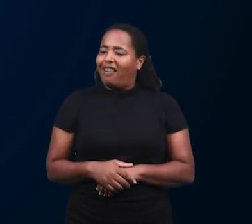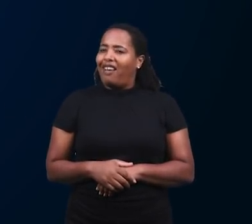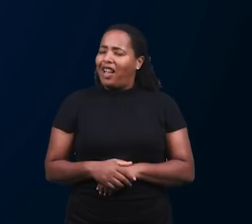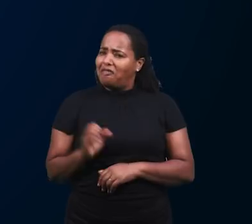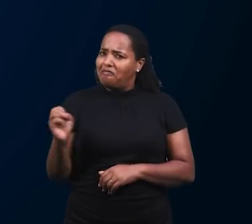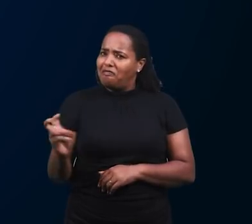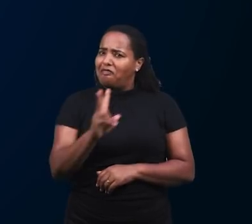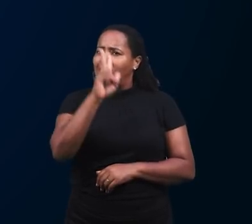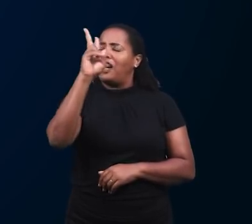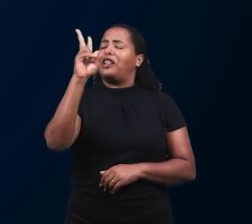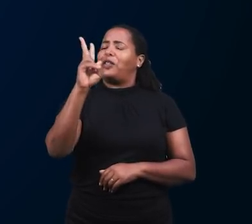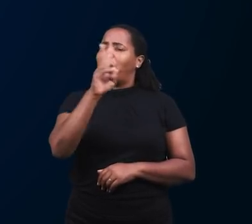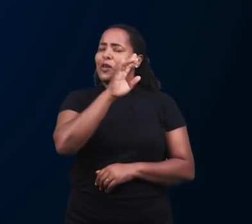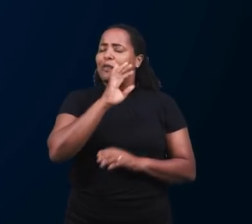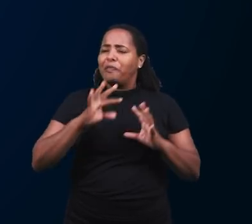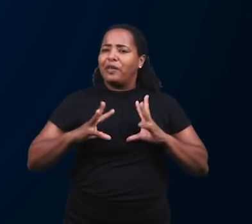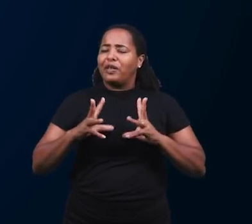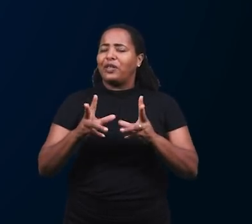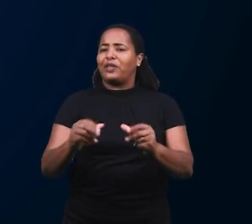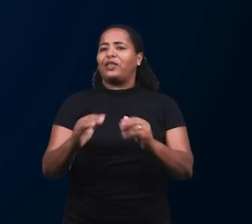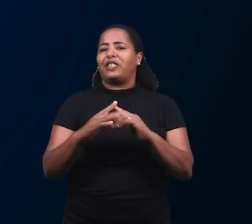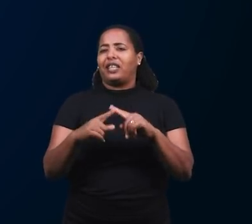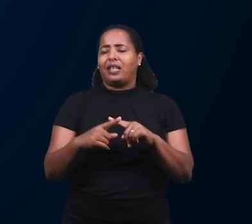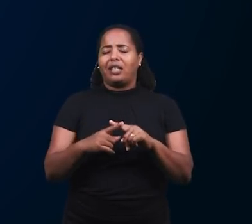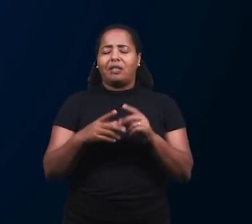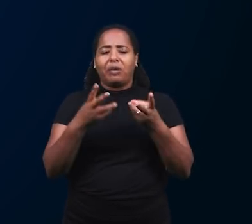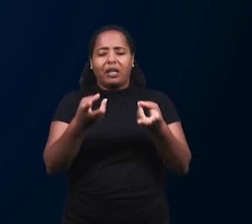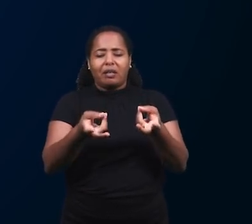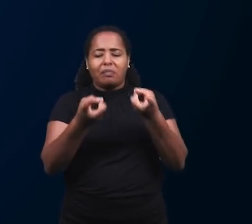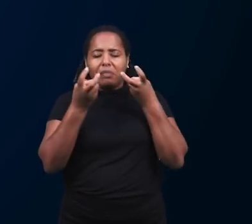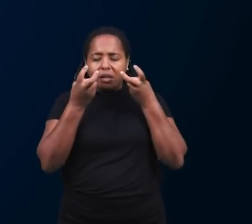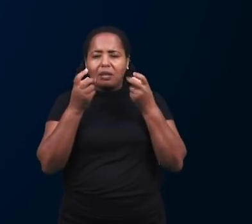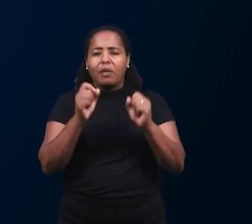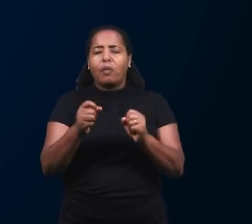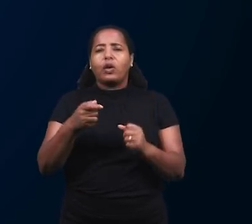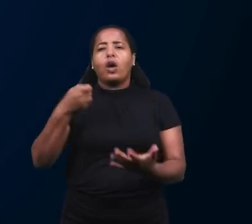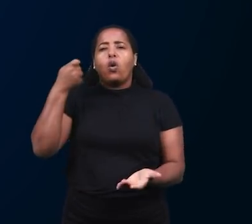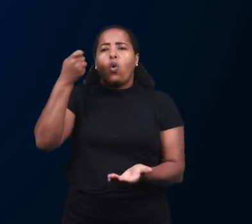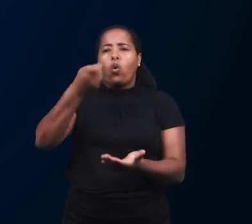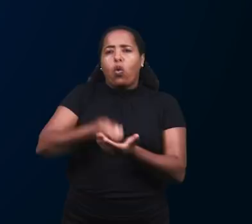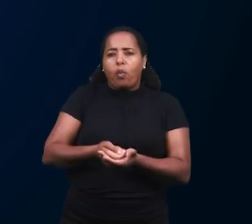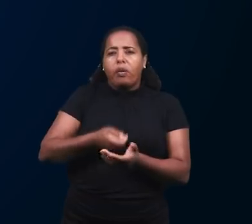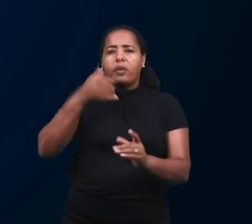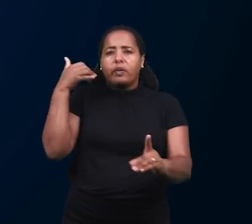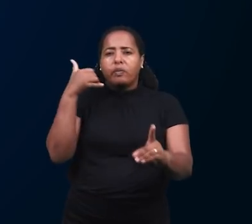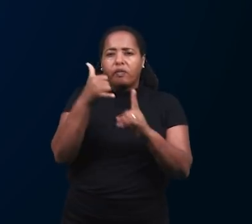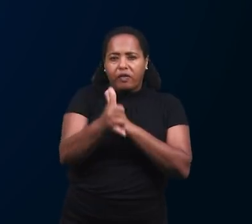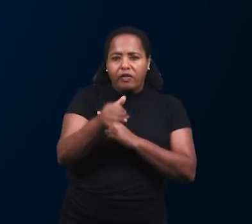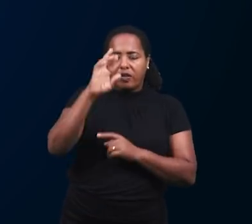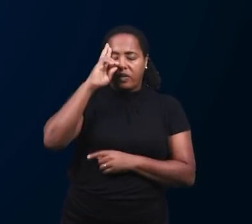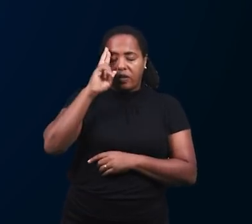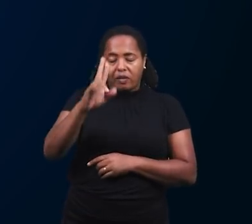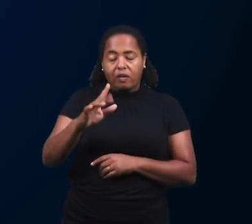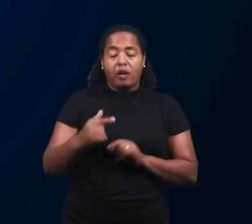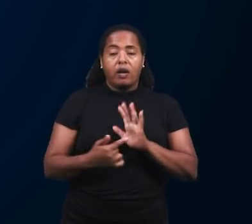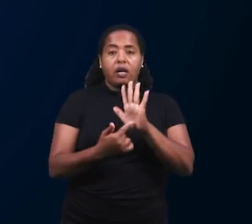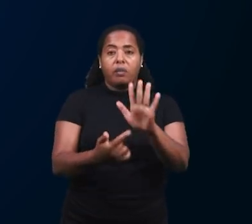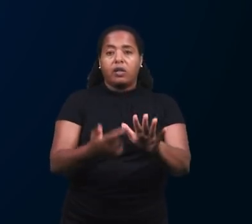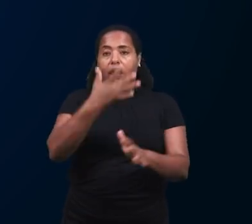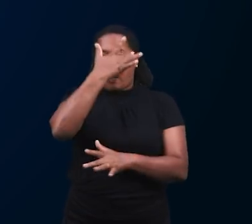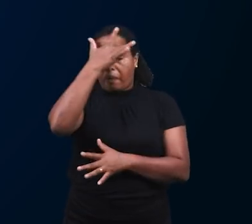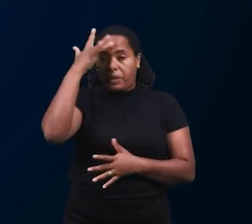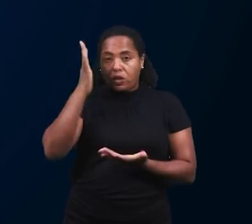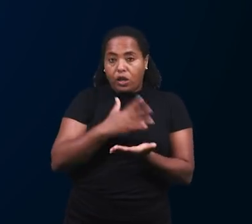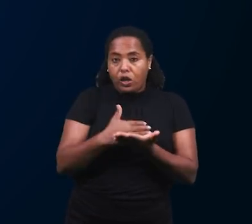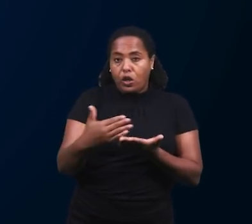de cada um. E isso tem sido de grande valia para toda a igreja, porque nós vemos o cumprimento da profecia do Senhor,